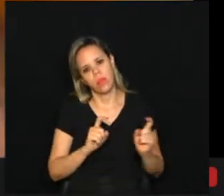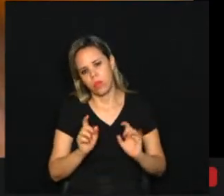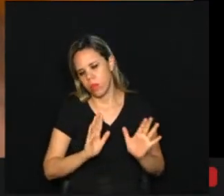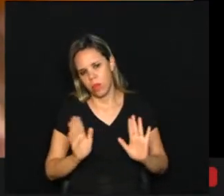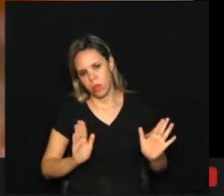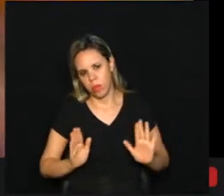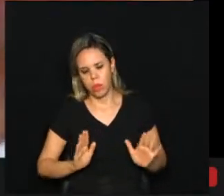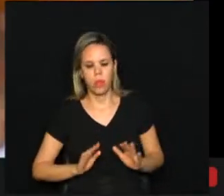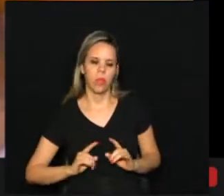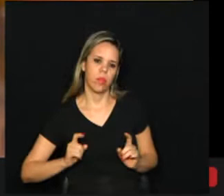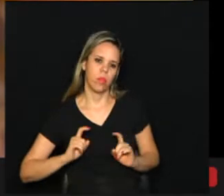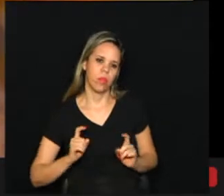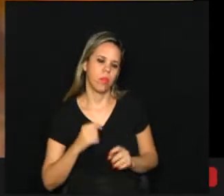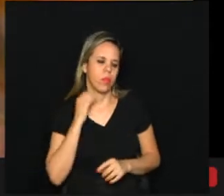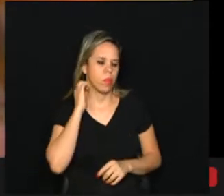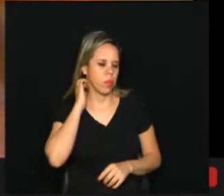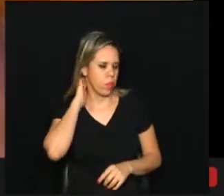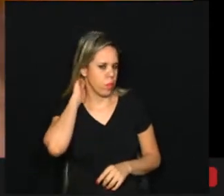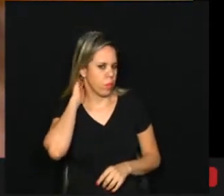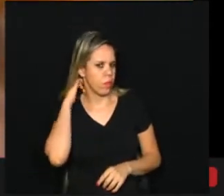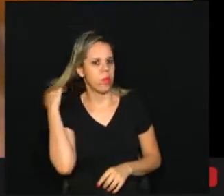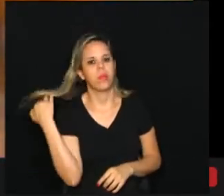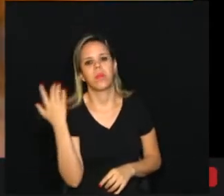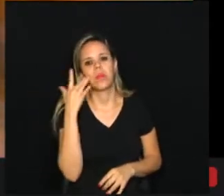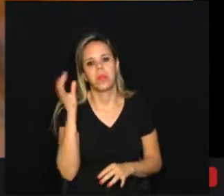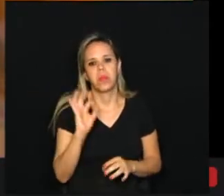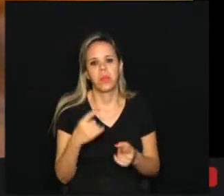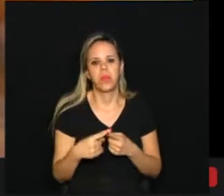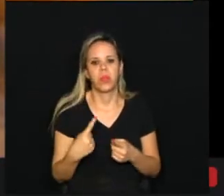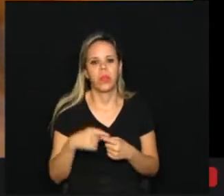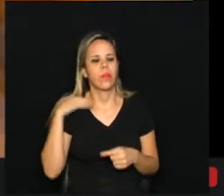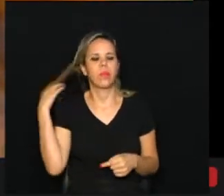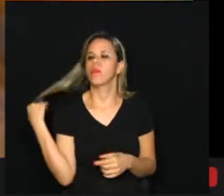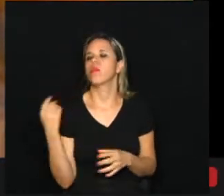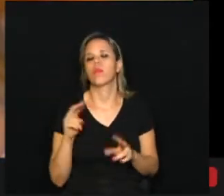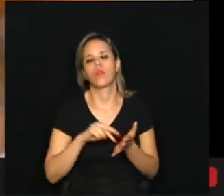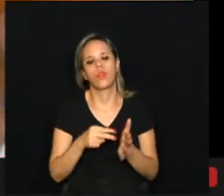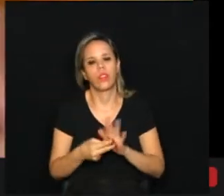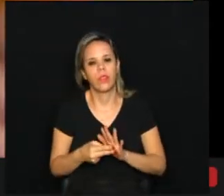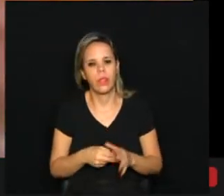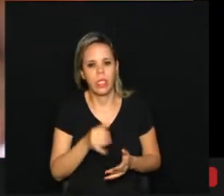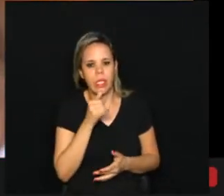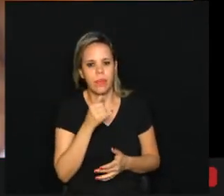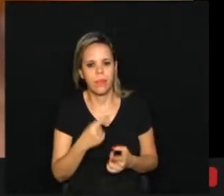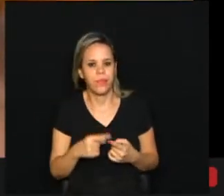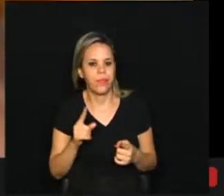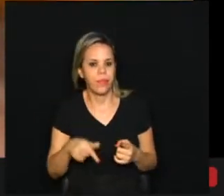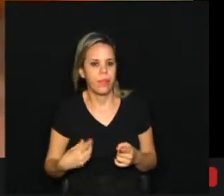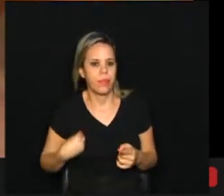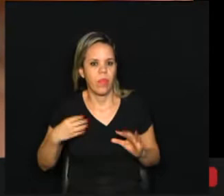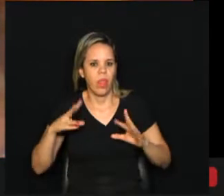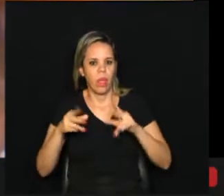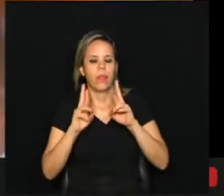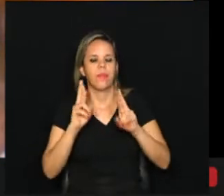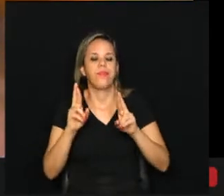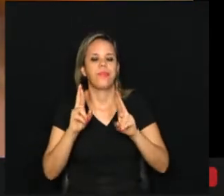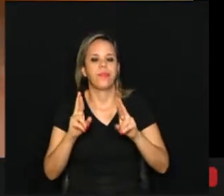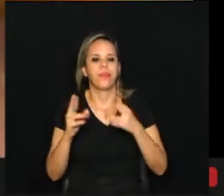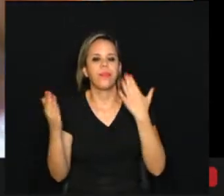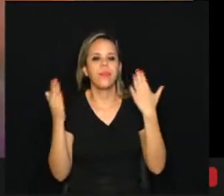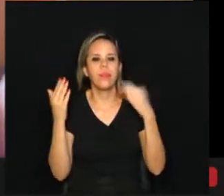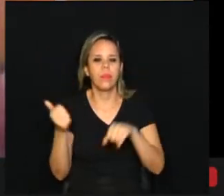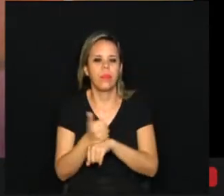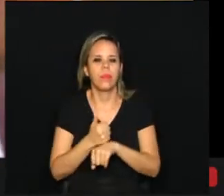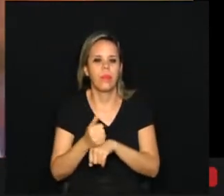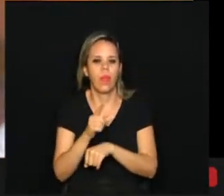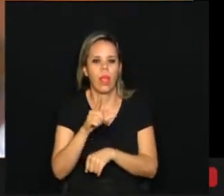essa reunião aí que a gente realmente não entendeu do que se tratava, porque estávamos todos esperando um psicólogo para